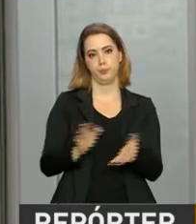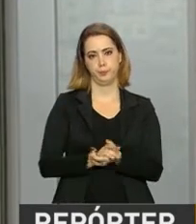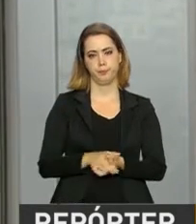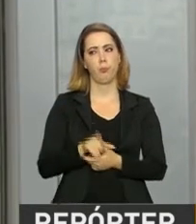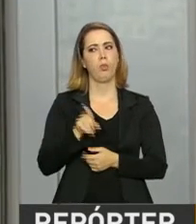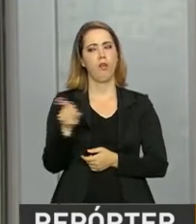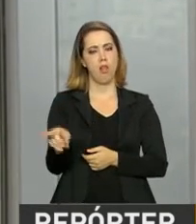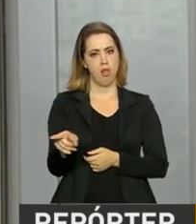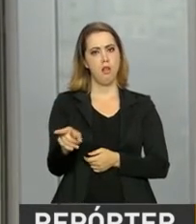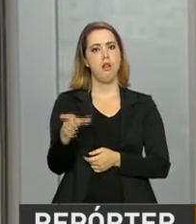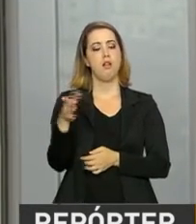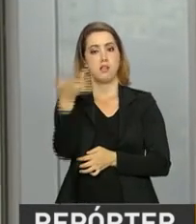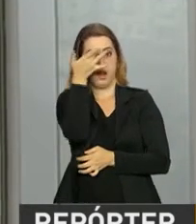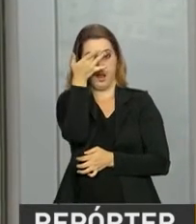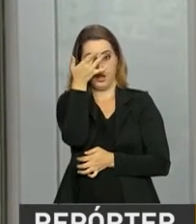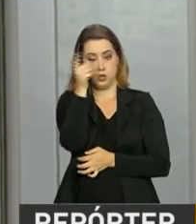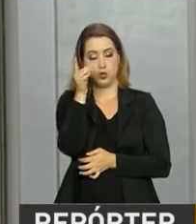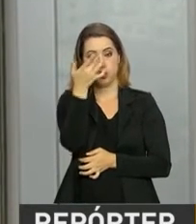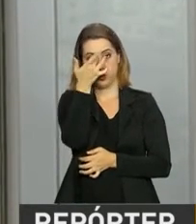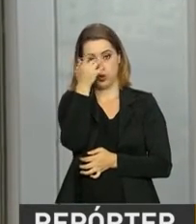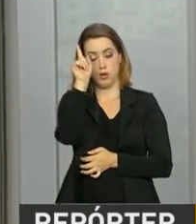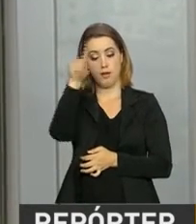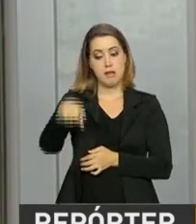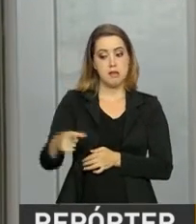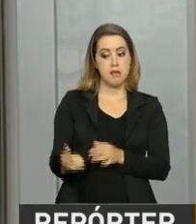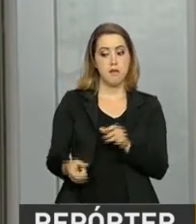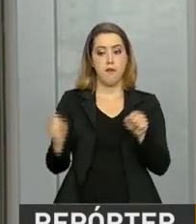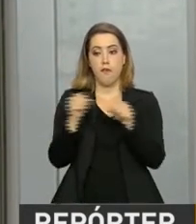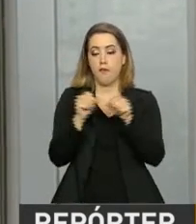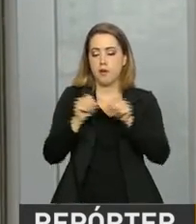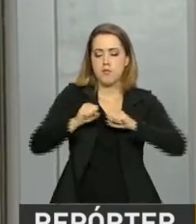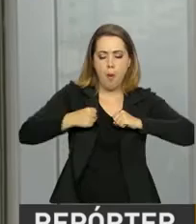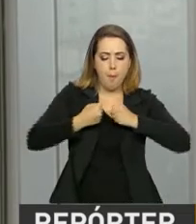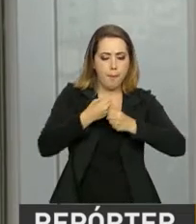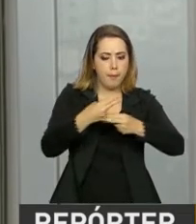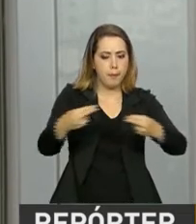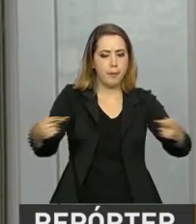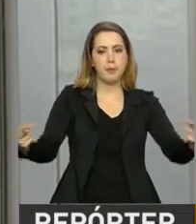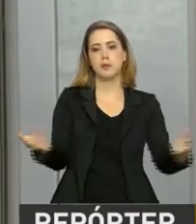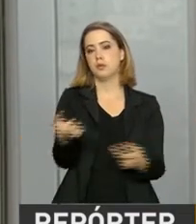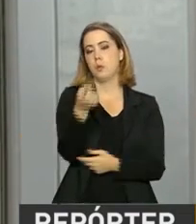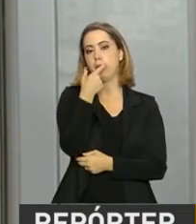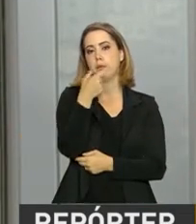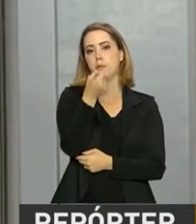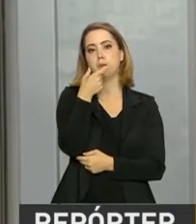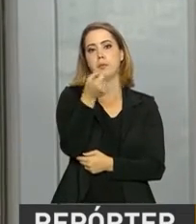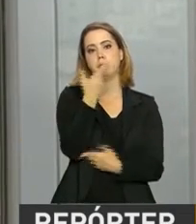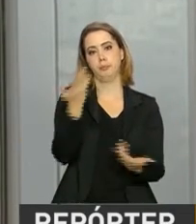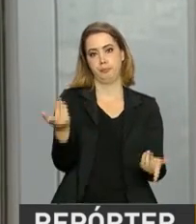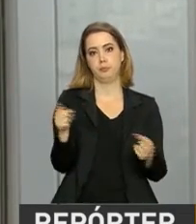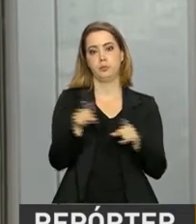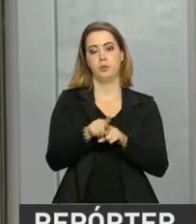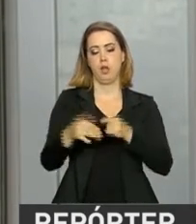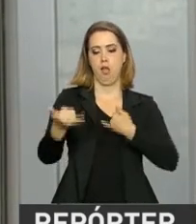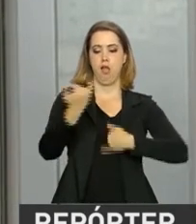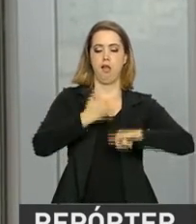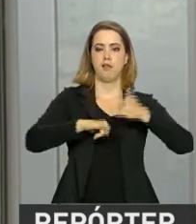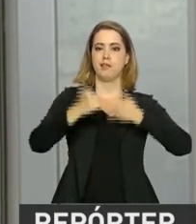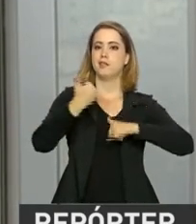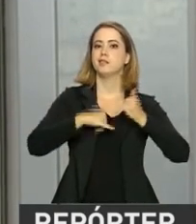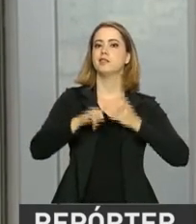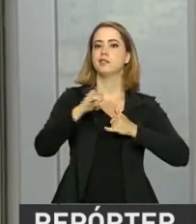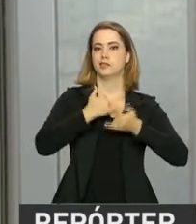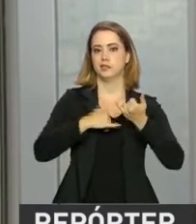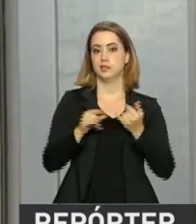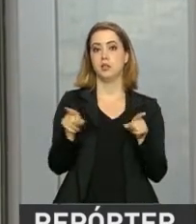forma a química sobretudo a quem a química orgânica na índia